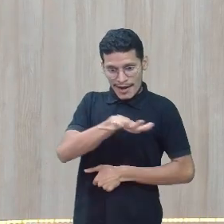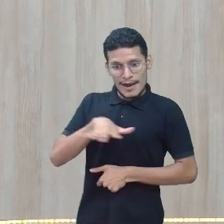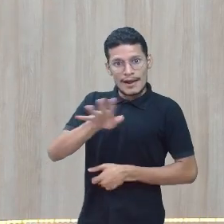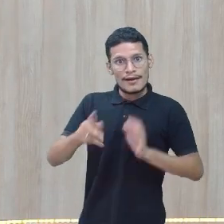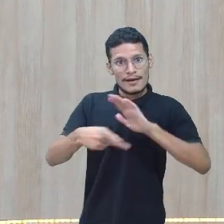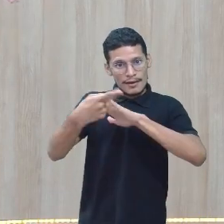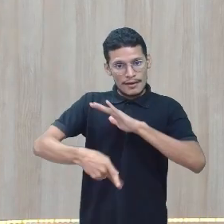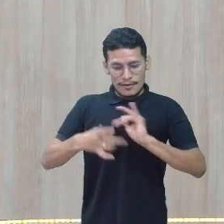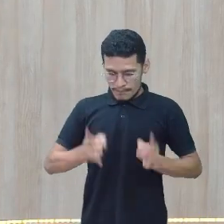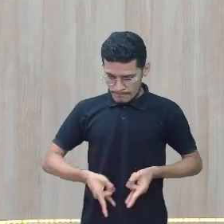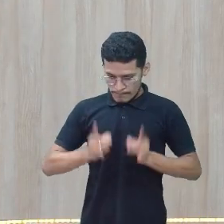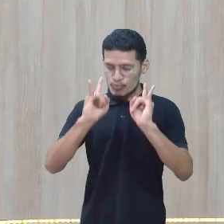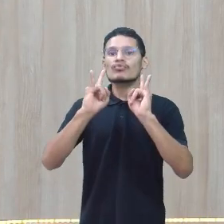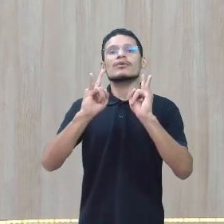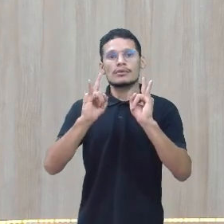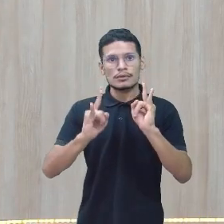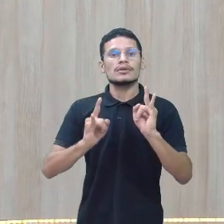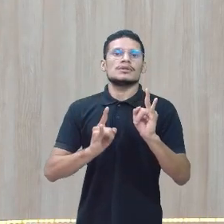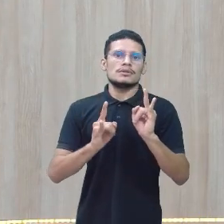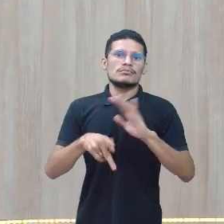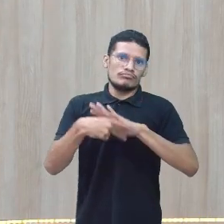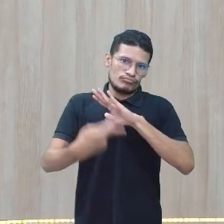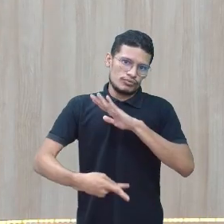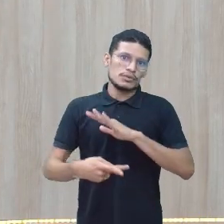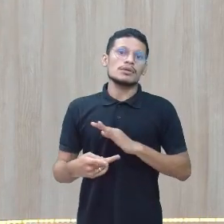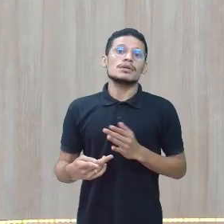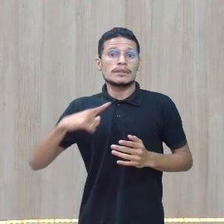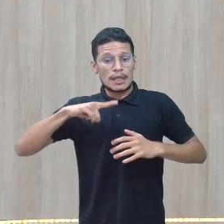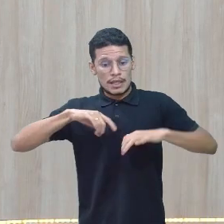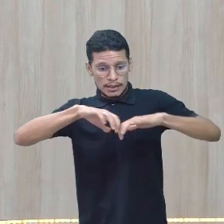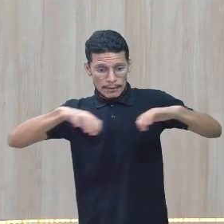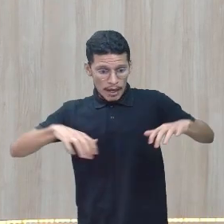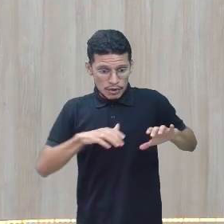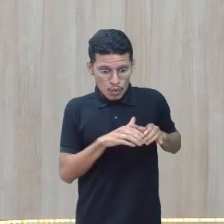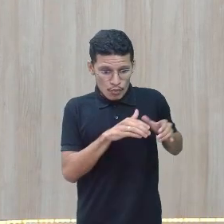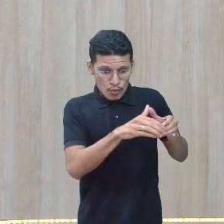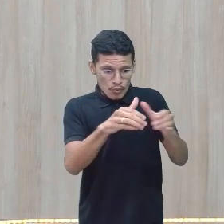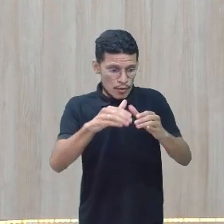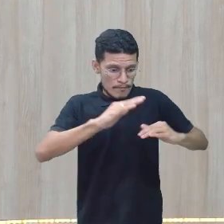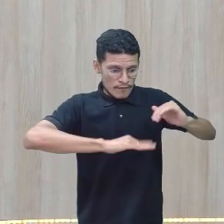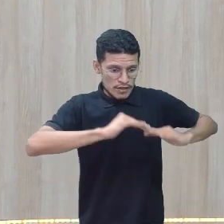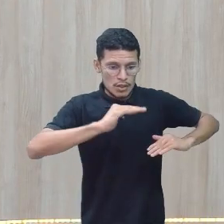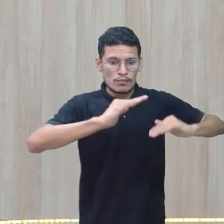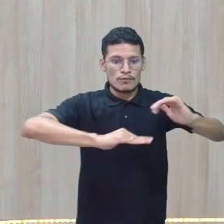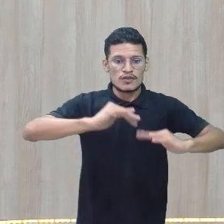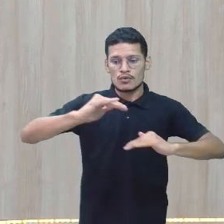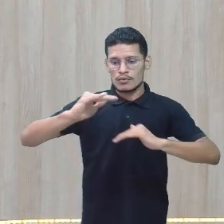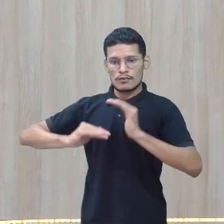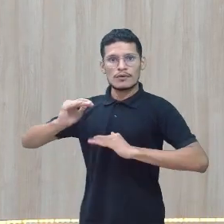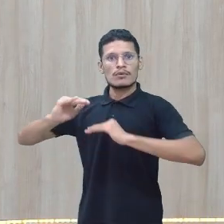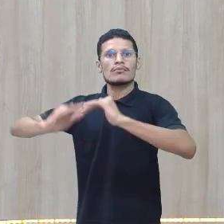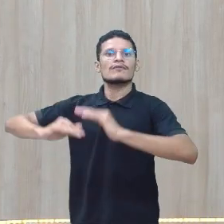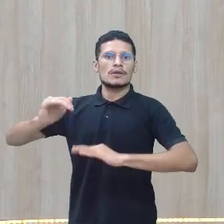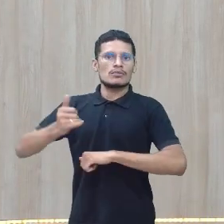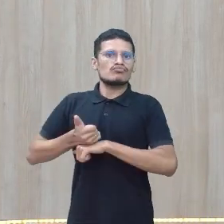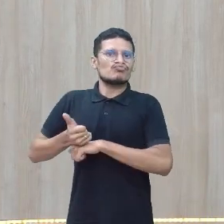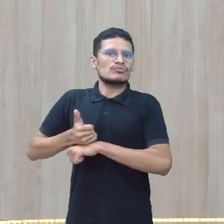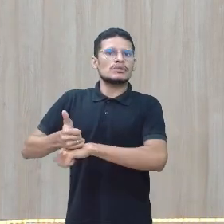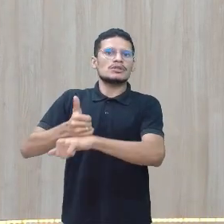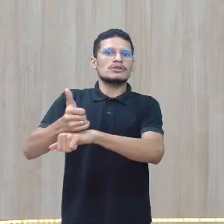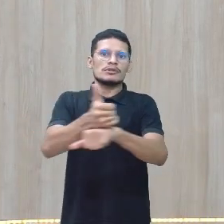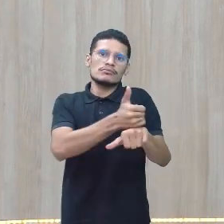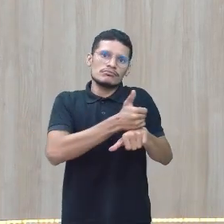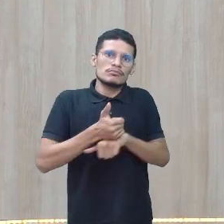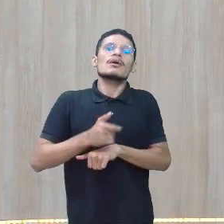prédio, dessa instituição. A gente tem a separação por profissão. Então, é mais ou menos isso que a gente pode trabalhar nessa ideia